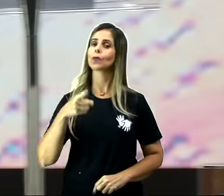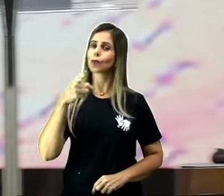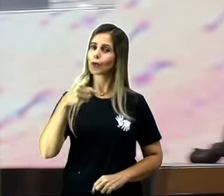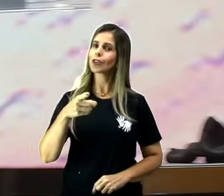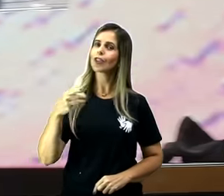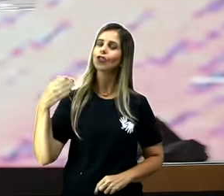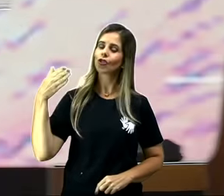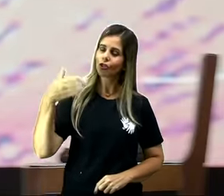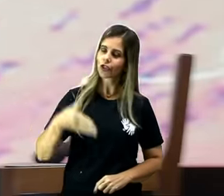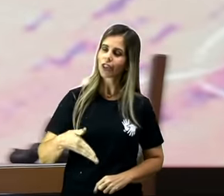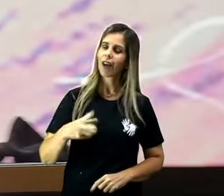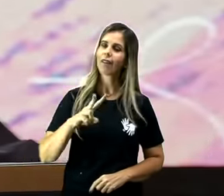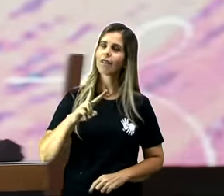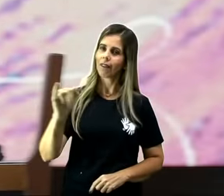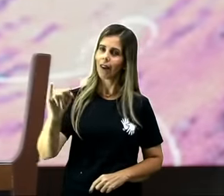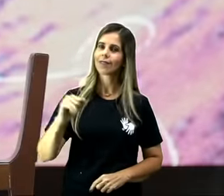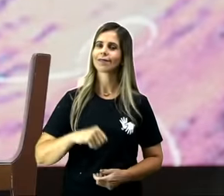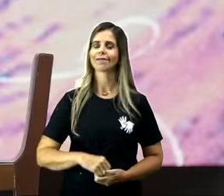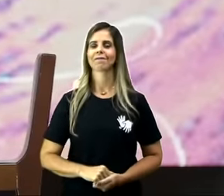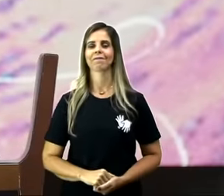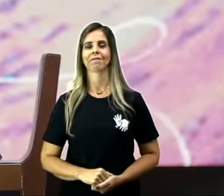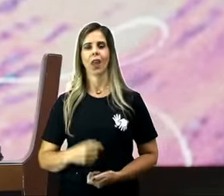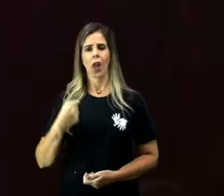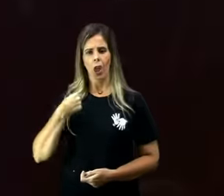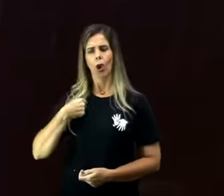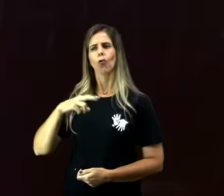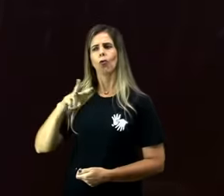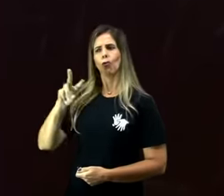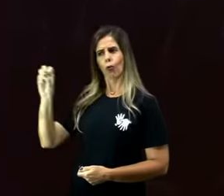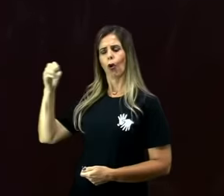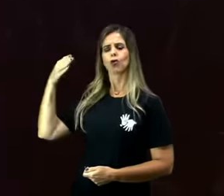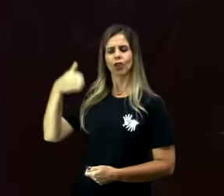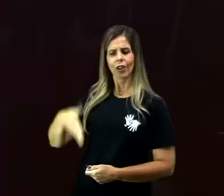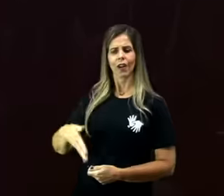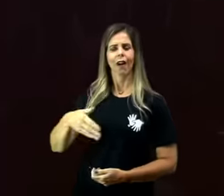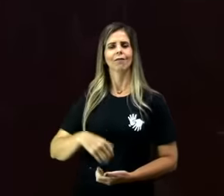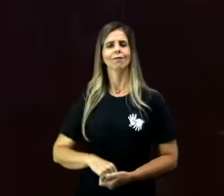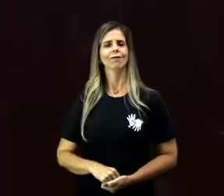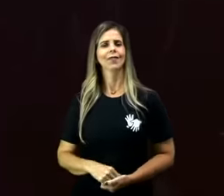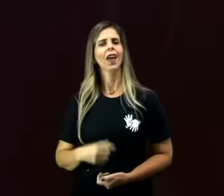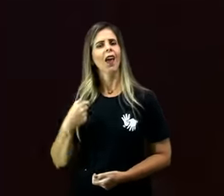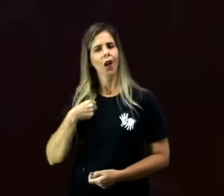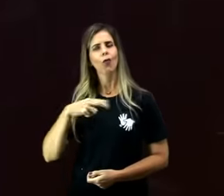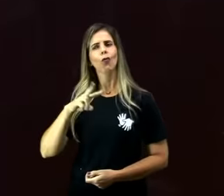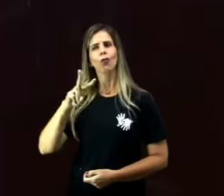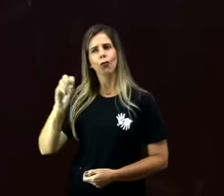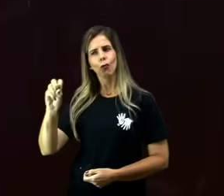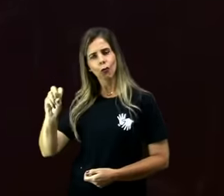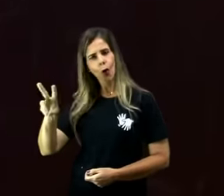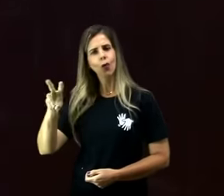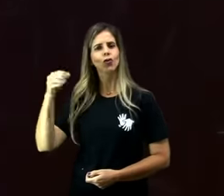mão mais alto que você pode e grita. Diga, eu vou chegar. Grita mais alto, diga, eu vou chegar.